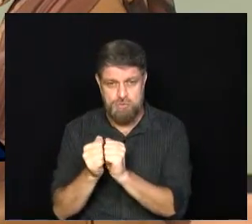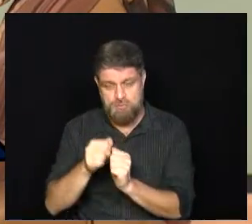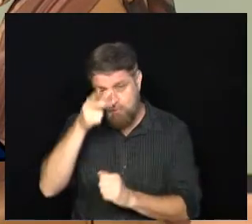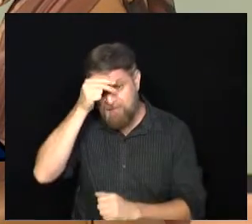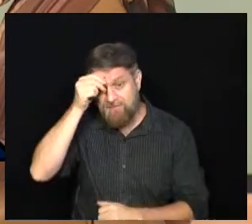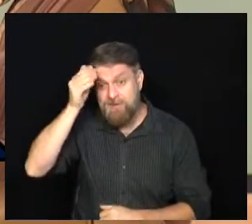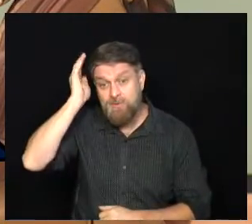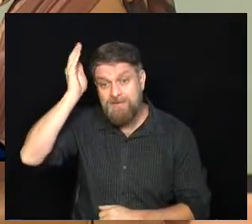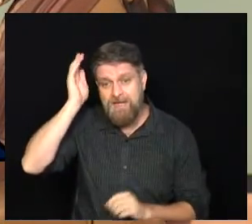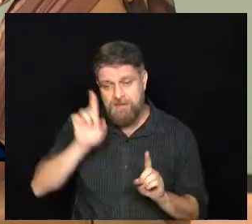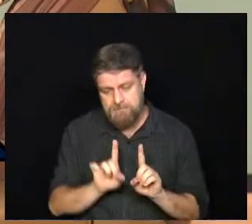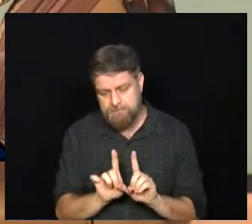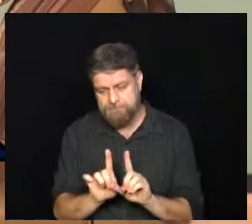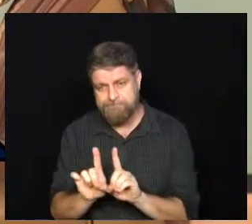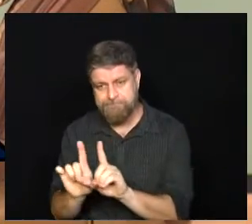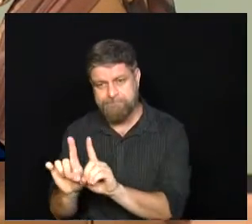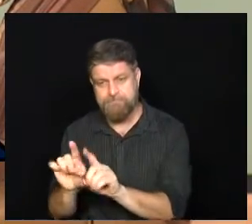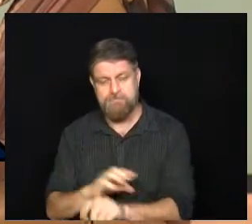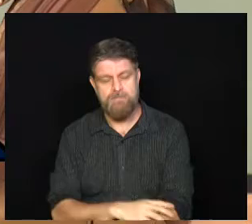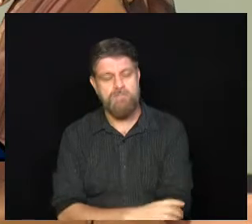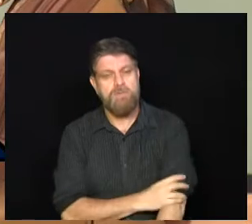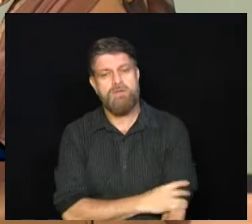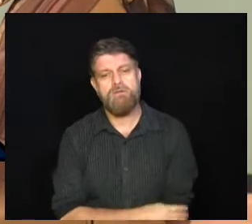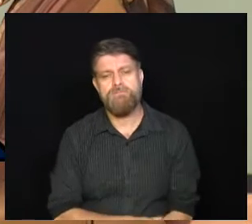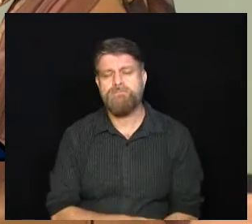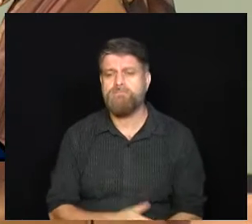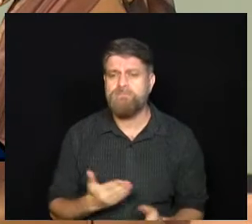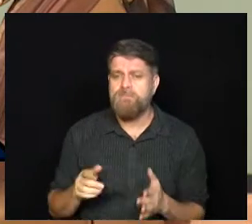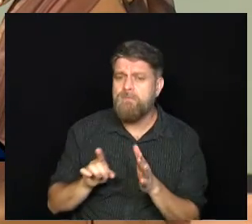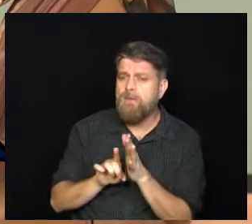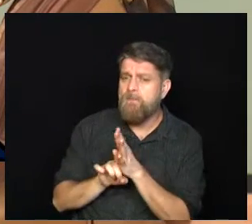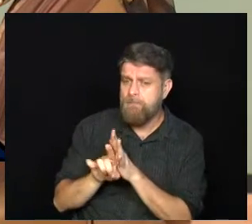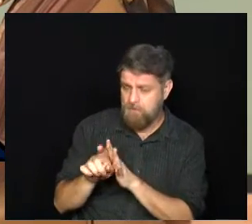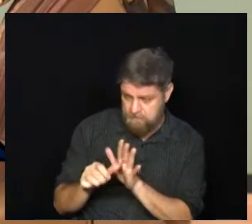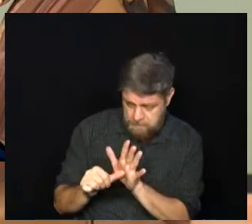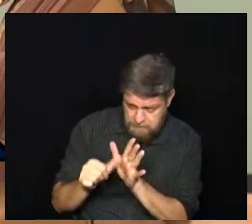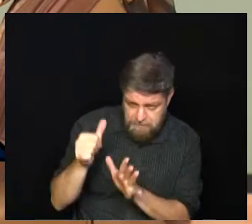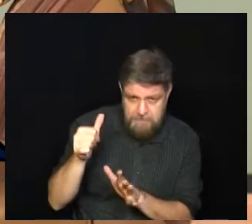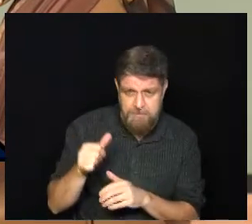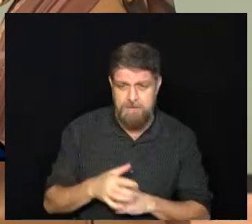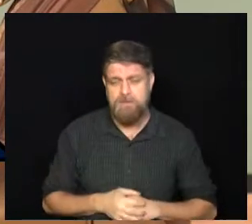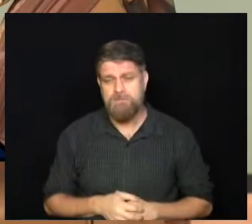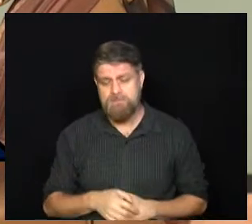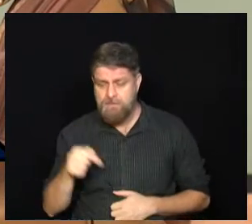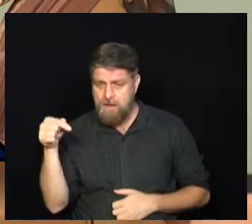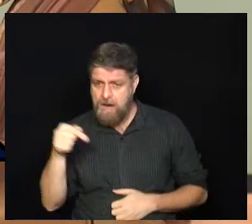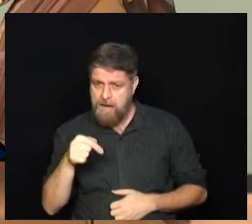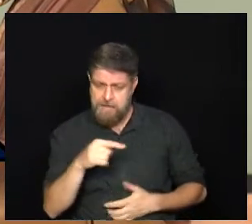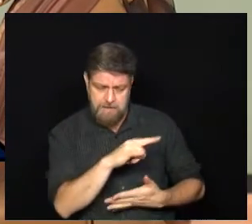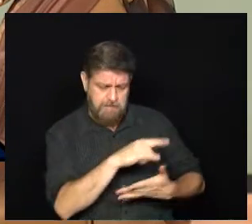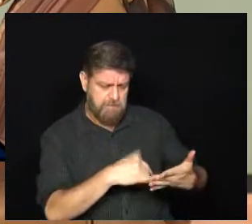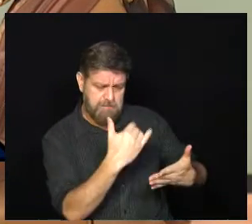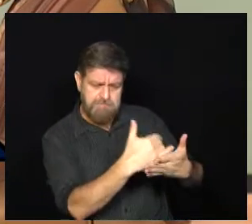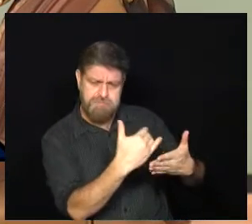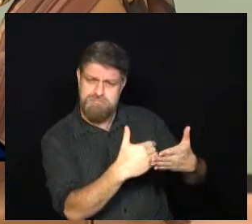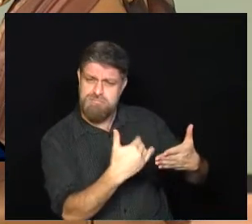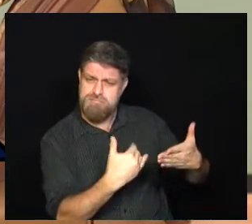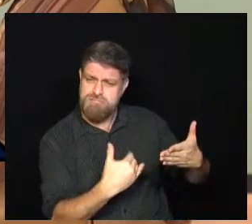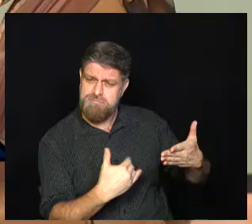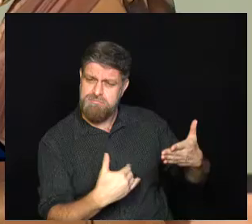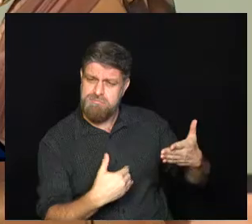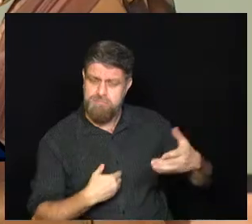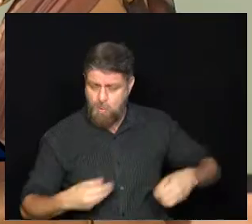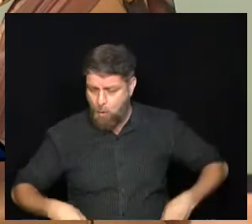prefeito. Bom, então vamos lá. João, a primeira pergunta. Aqui fala que o total de despesa